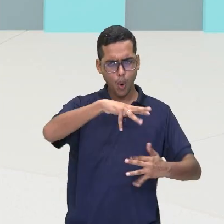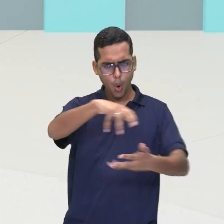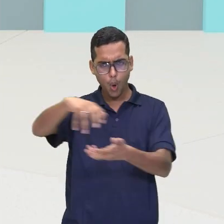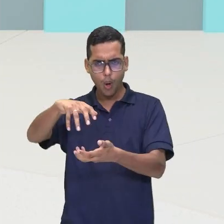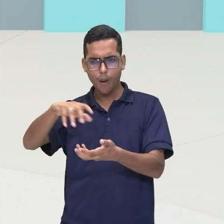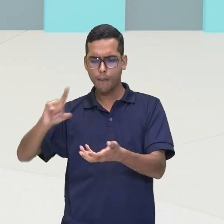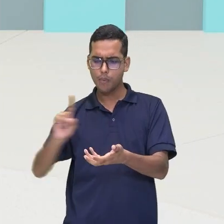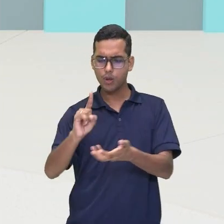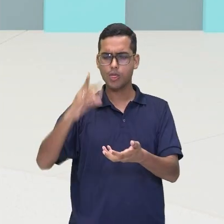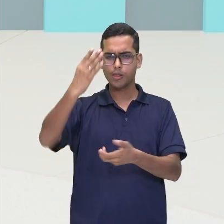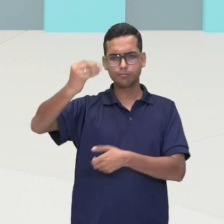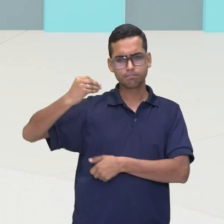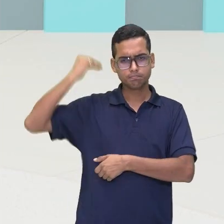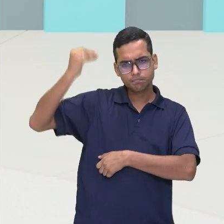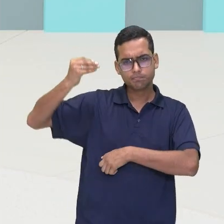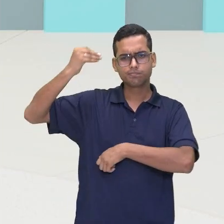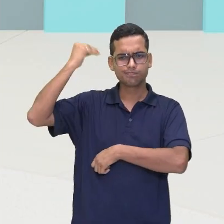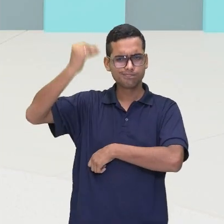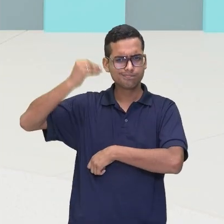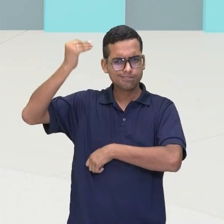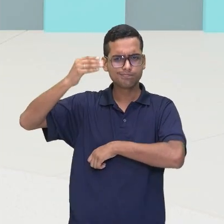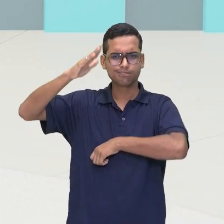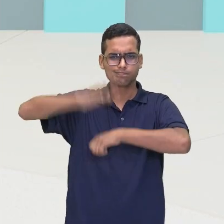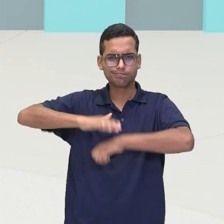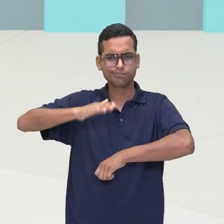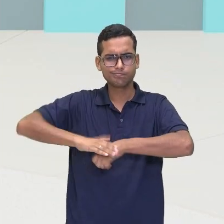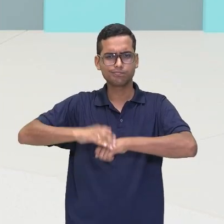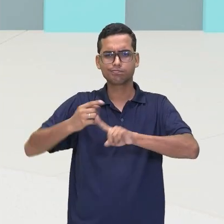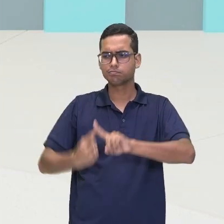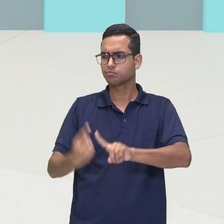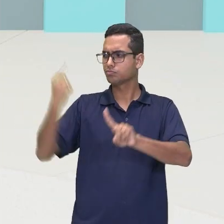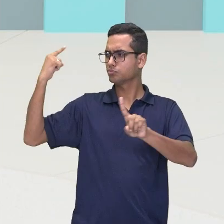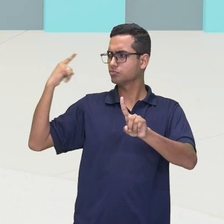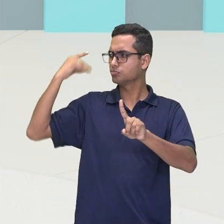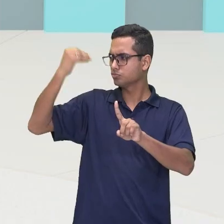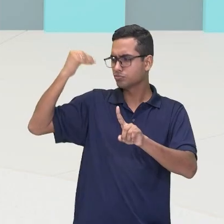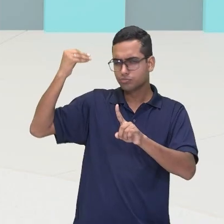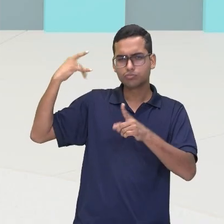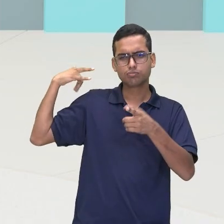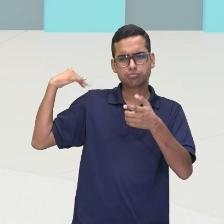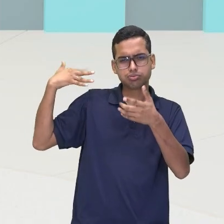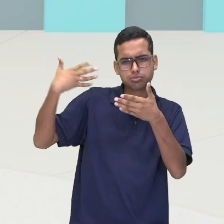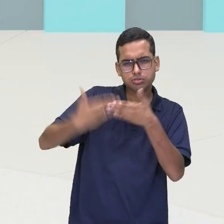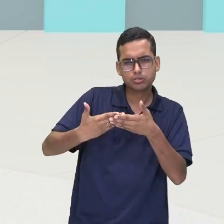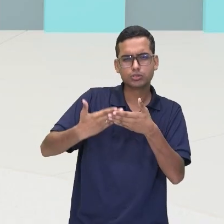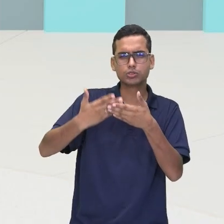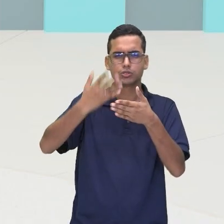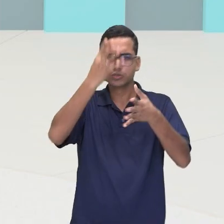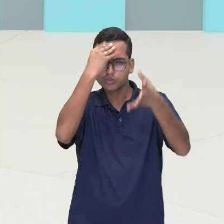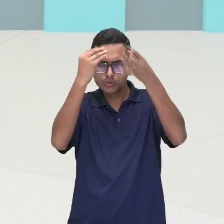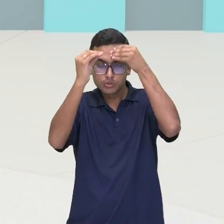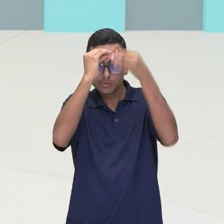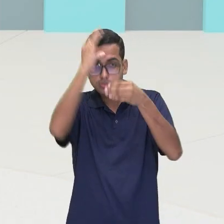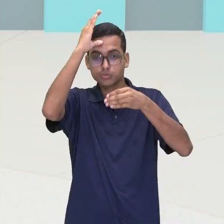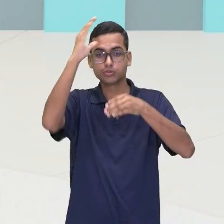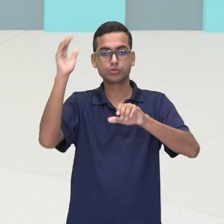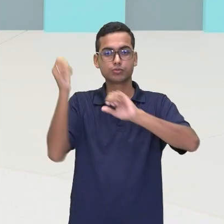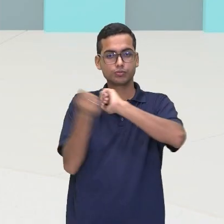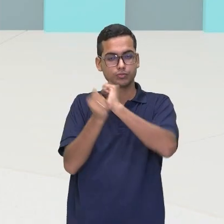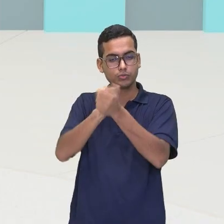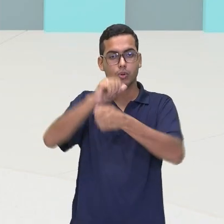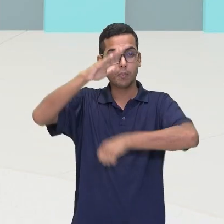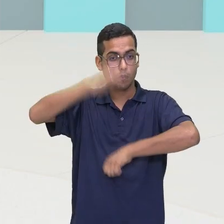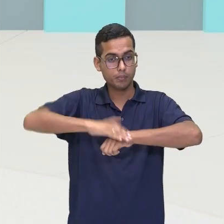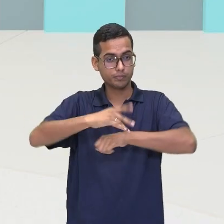suas experiências, aquilo que você já traz, aquilo que você é, aquilo que você vai se transformando, o seu modo próprio de ser,